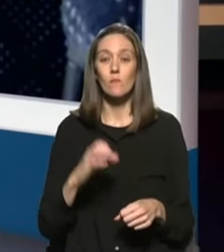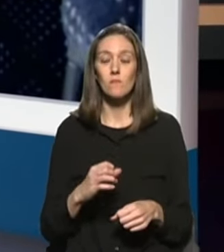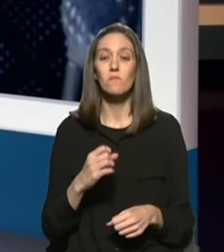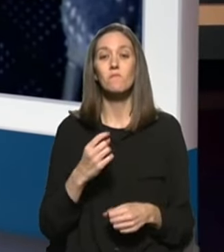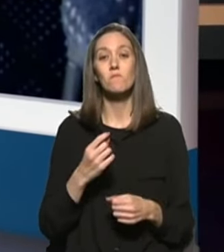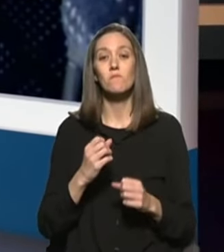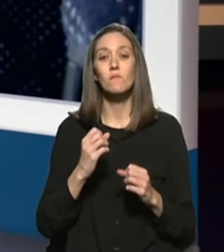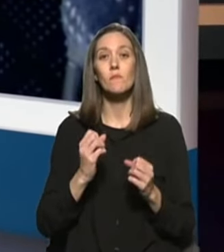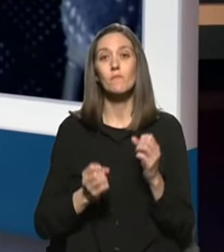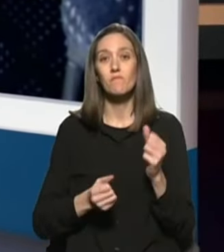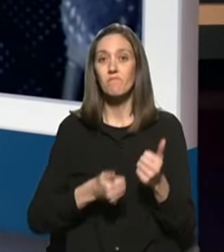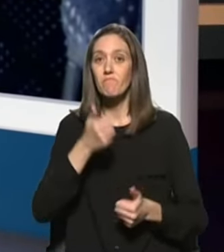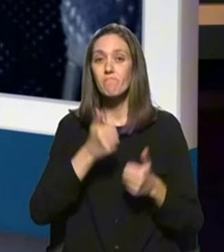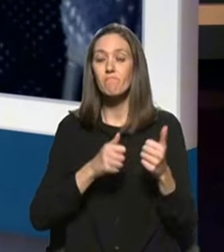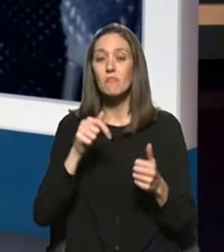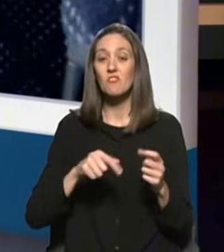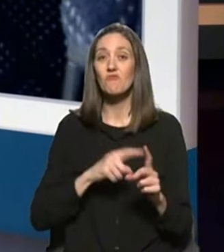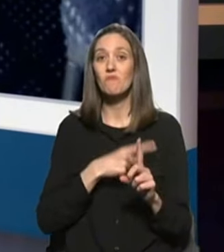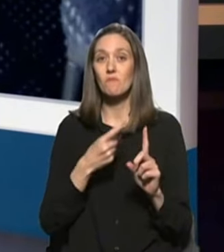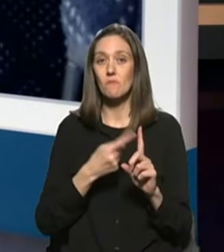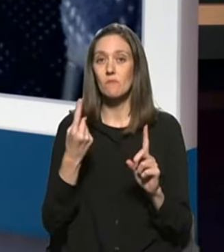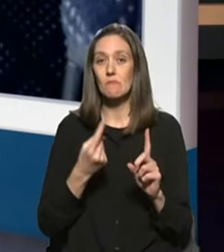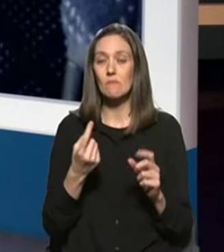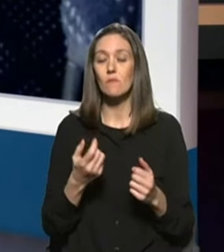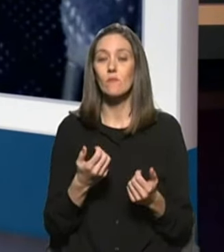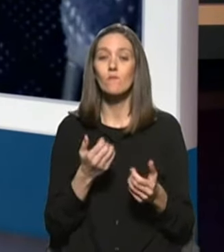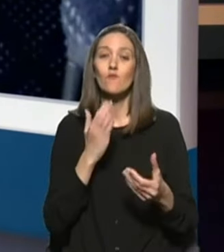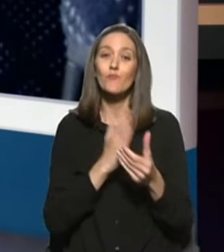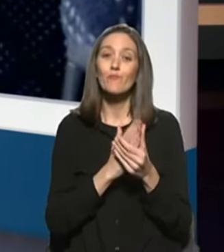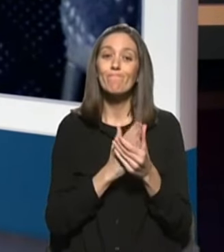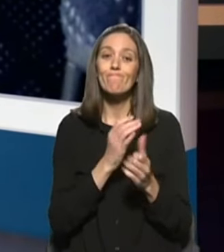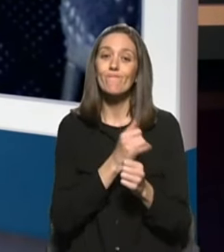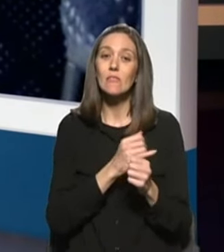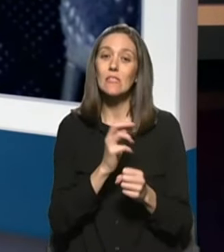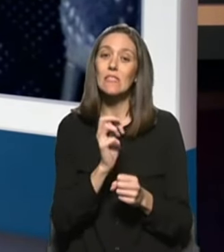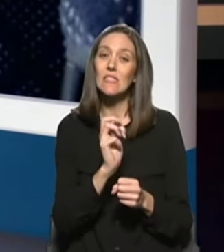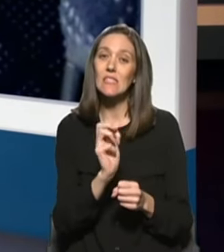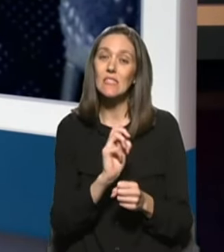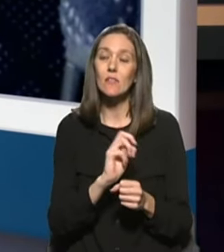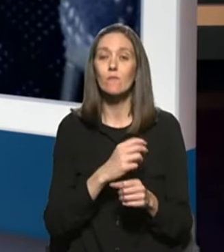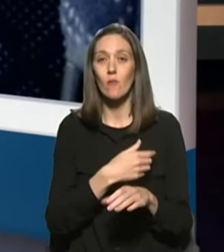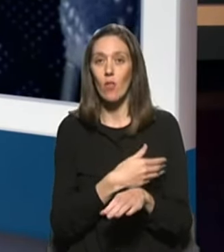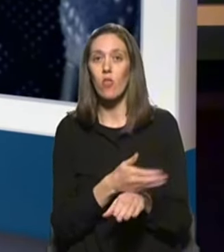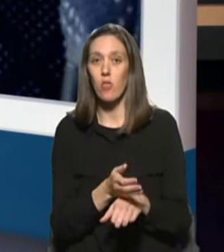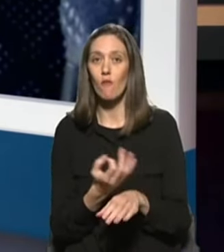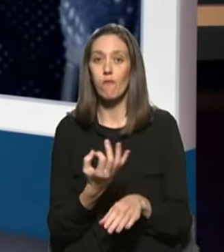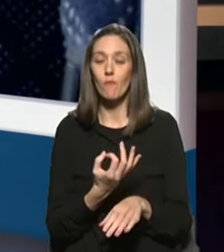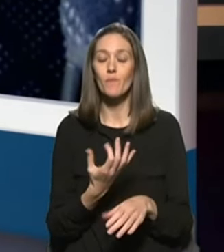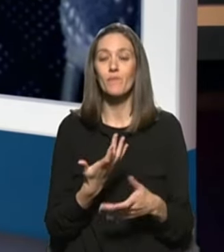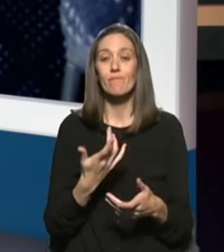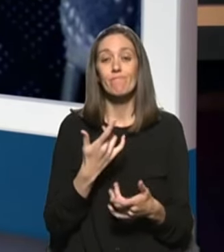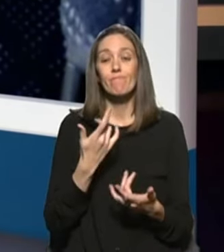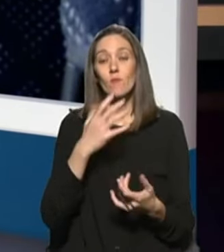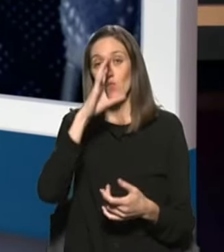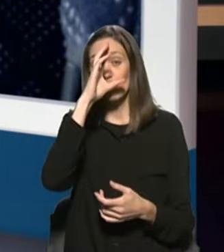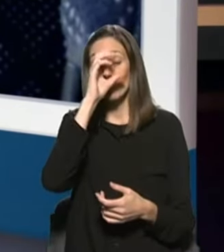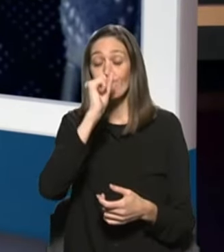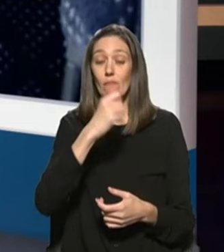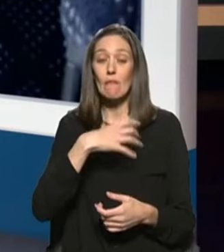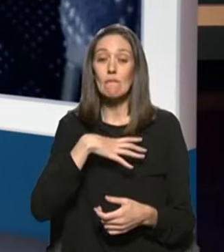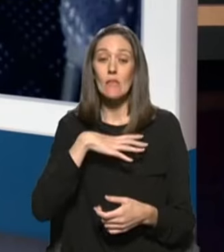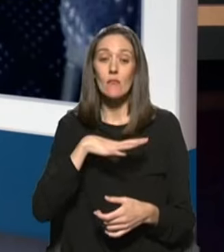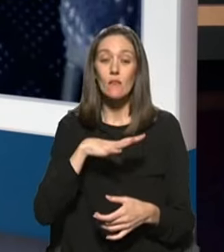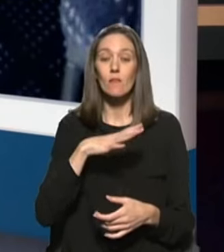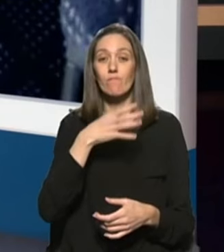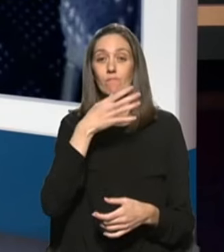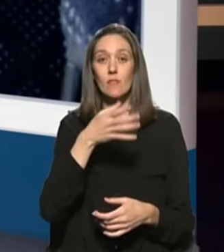lançado ainda este ano. O processo da Ilha Terceira está mais atrasado. A intenção do Executivo,